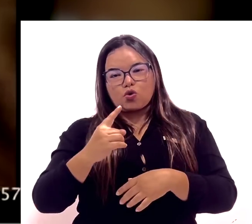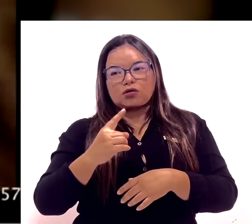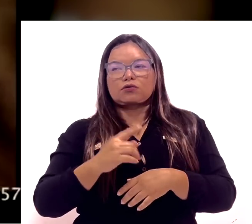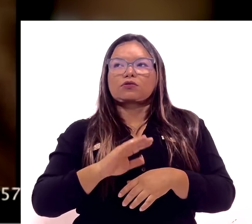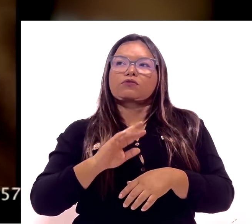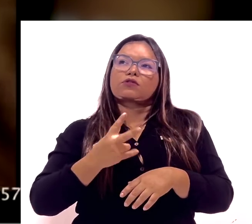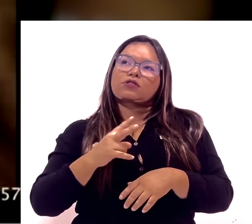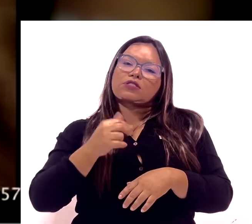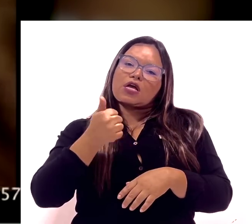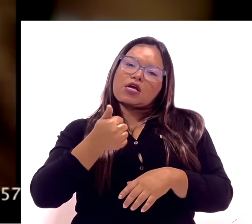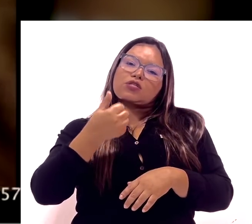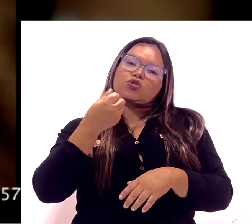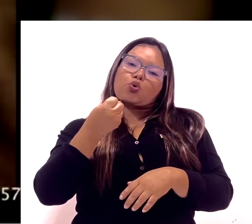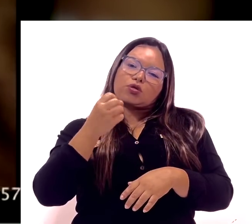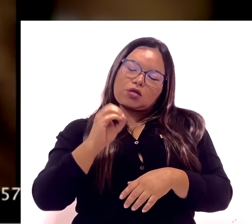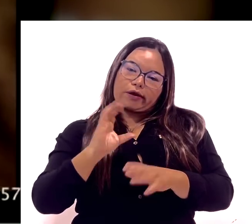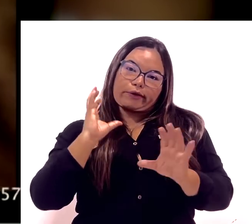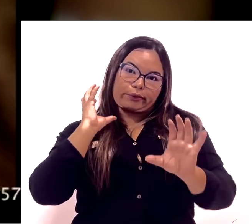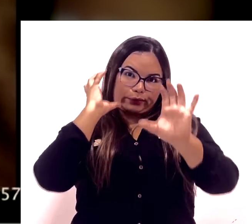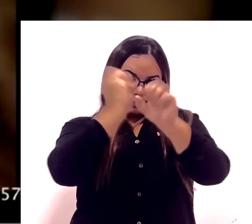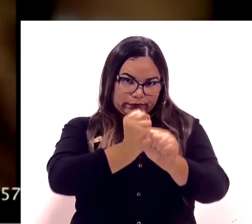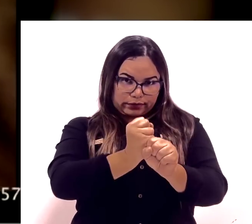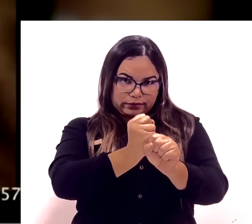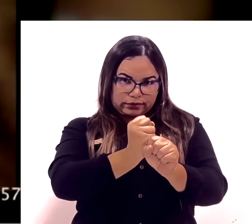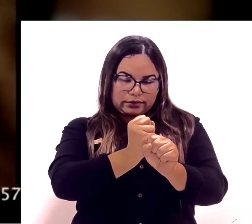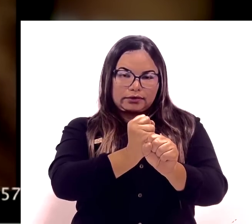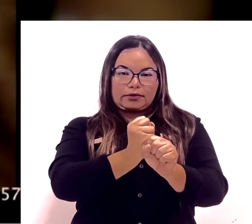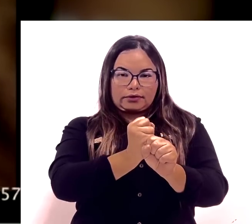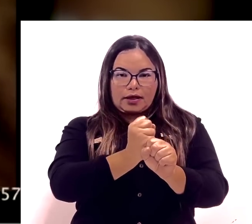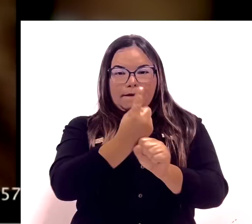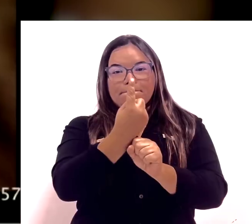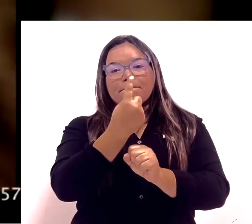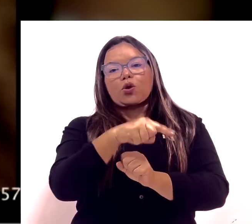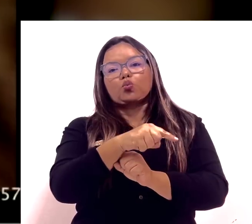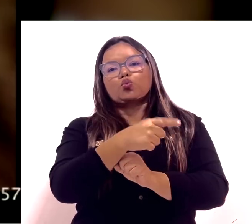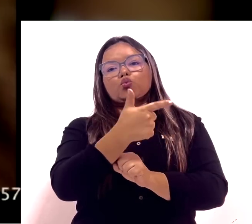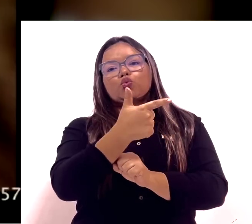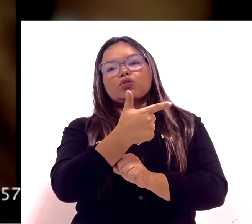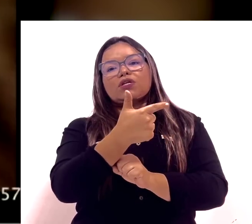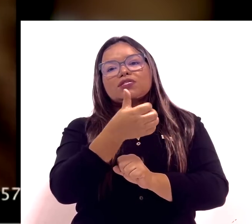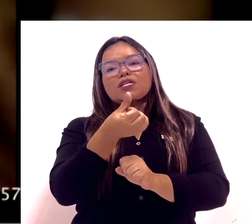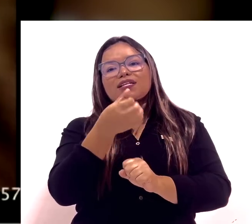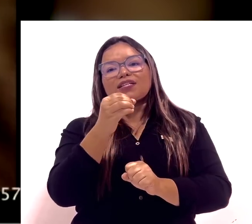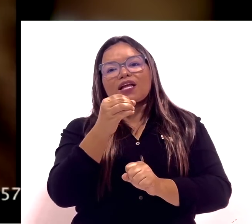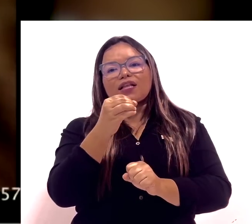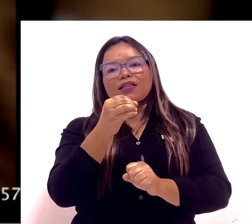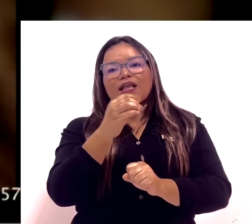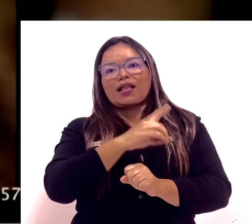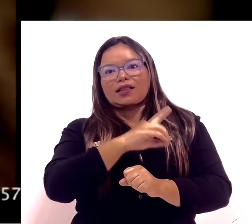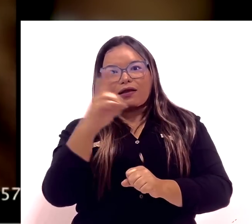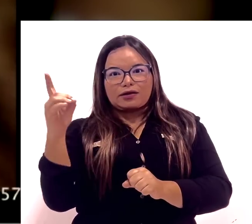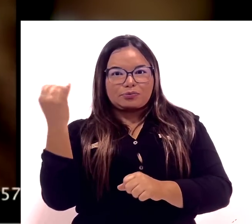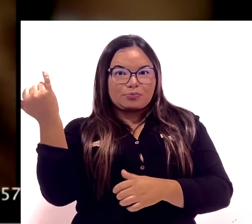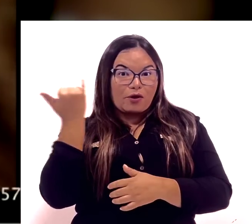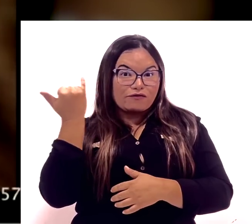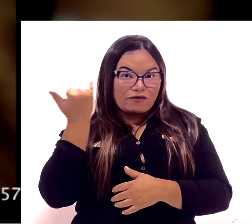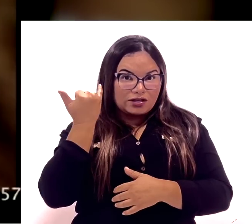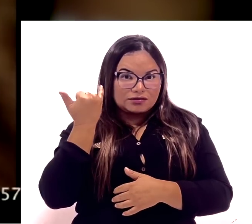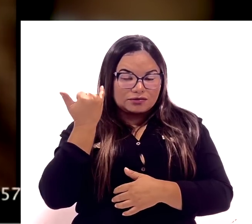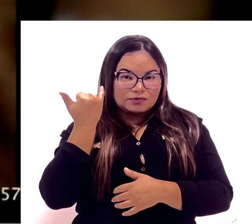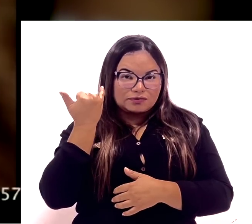180. Ao somarmos tudo, isso daria 1.260 dias proféticos.